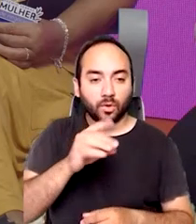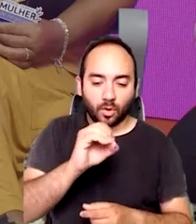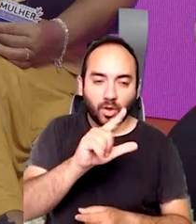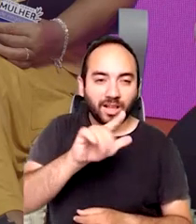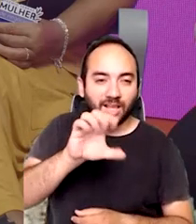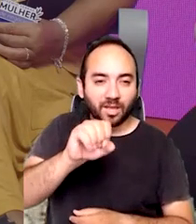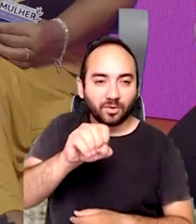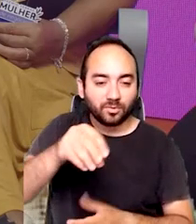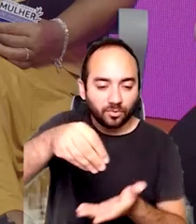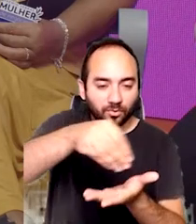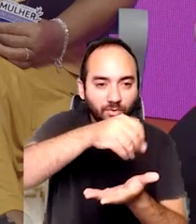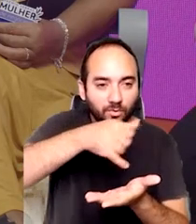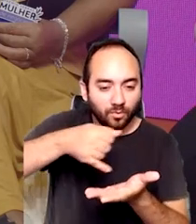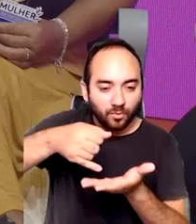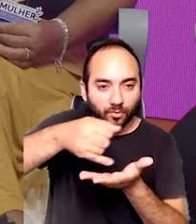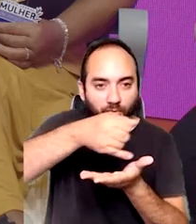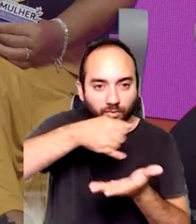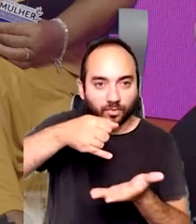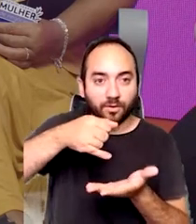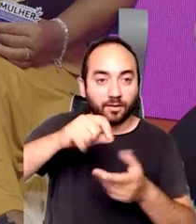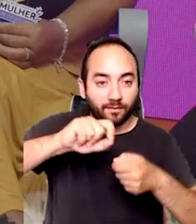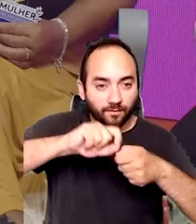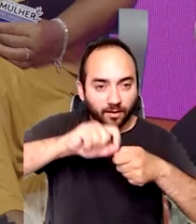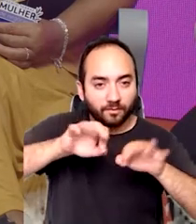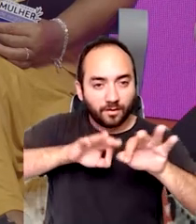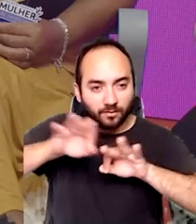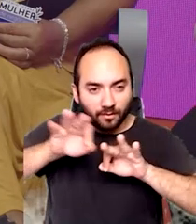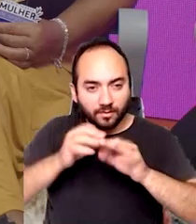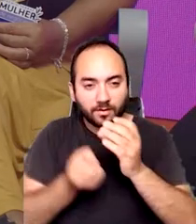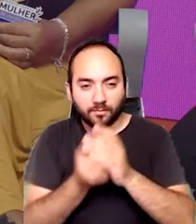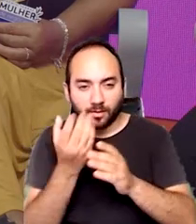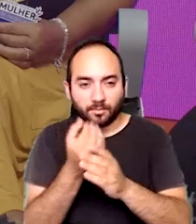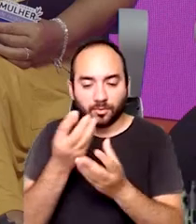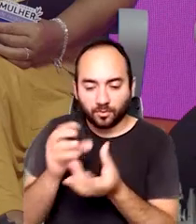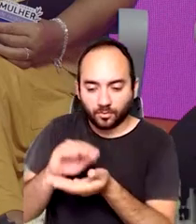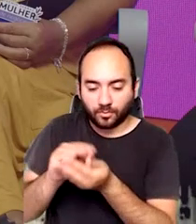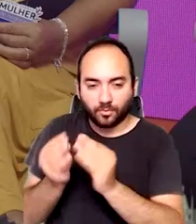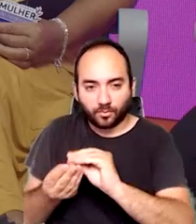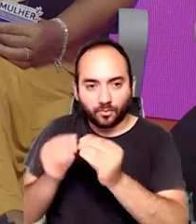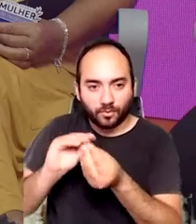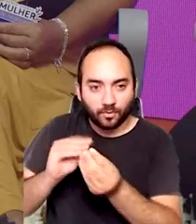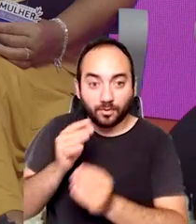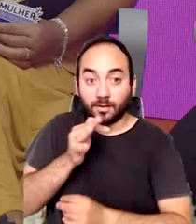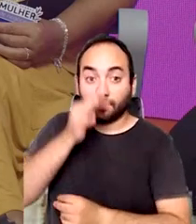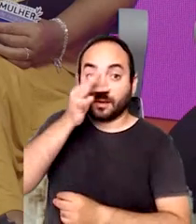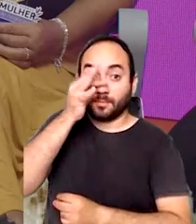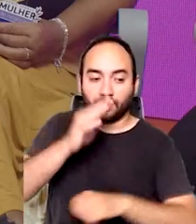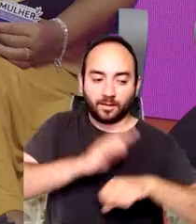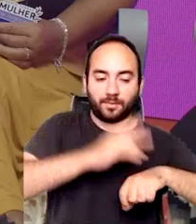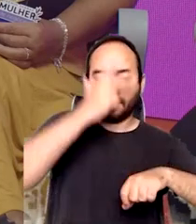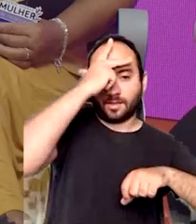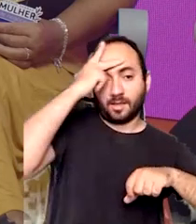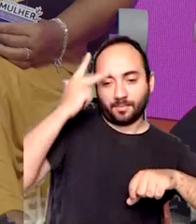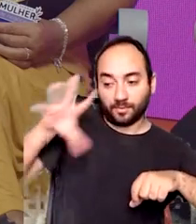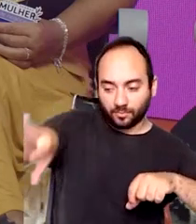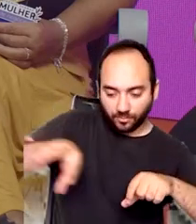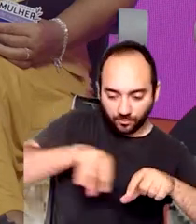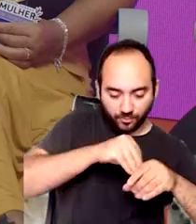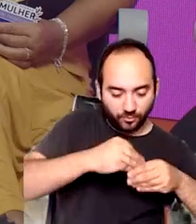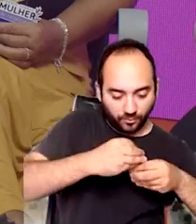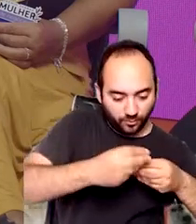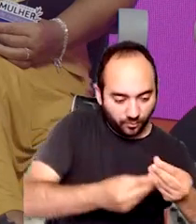usar os olhos que as outras pessoas e fabricavam né produziam que quem fabrica as plantas né as pessoas que